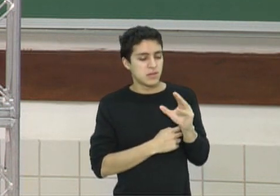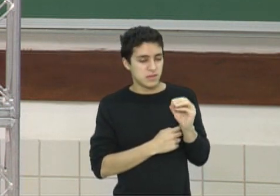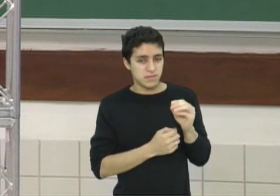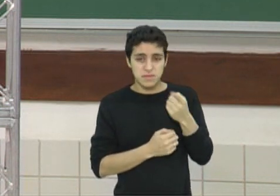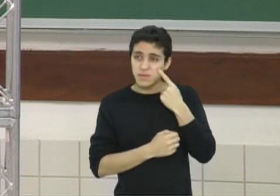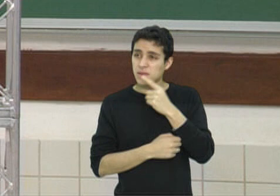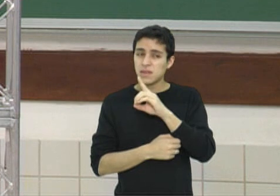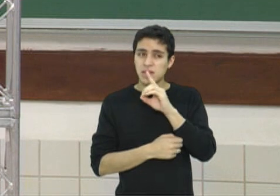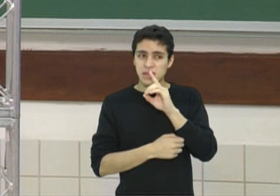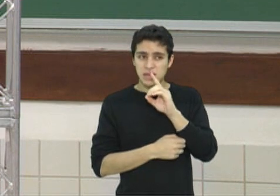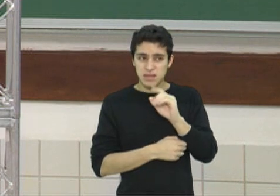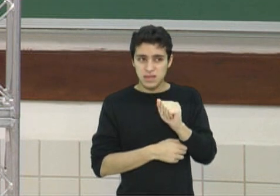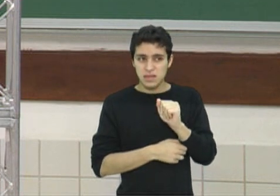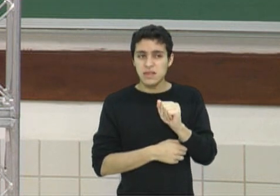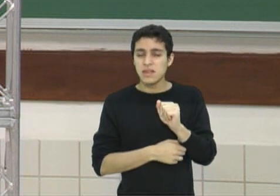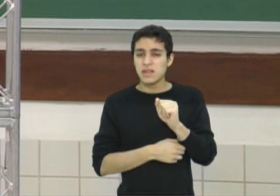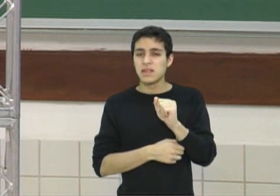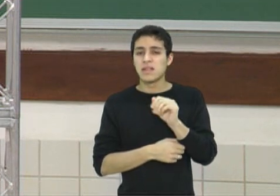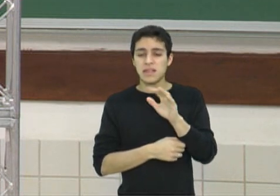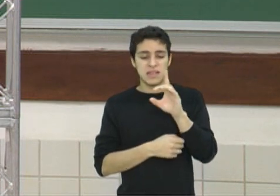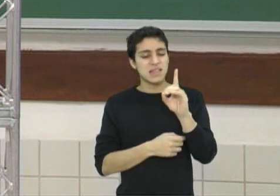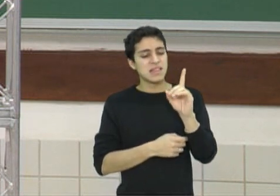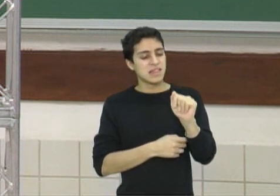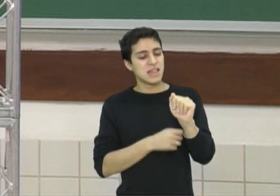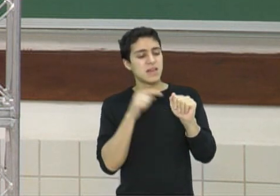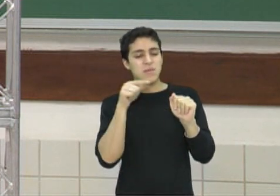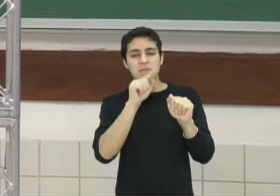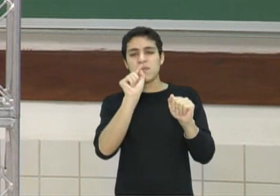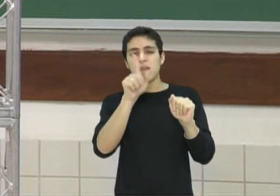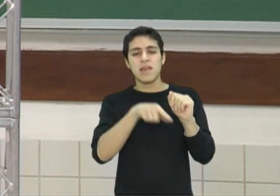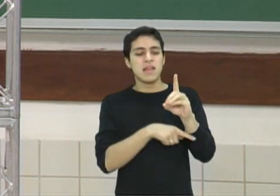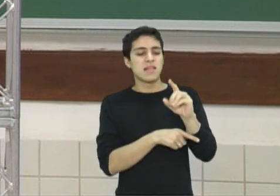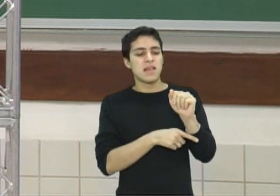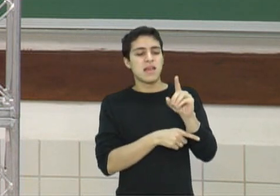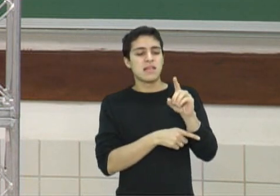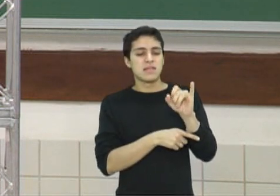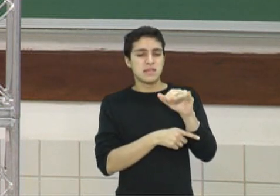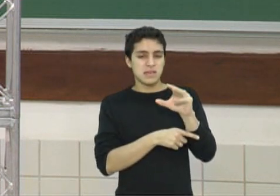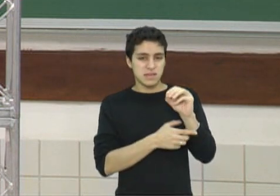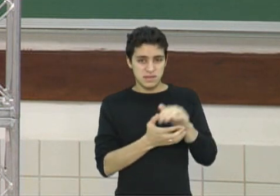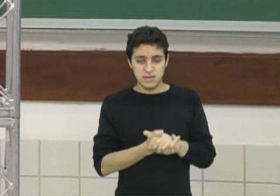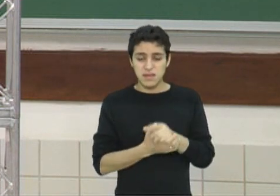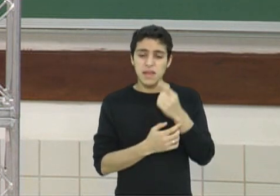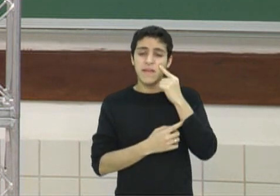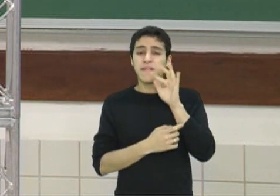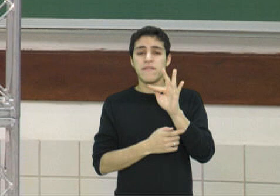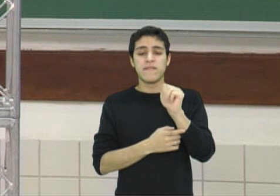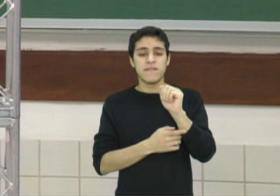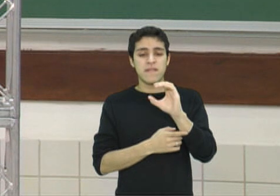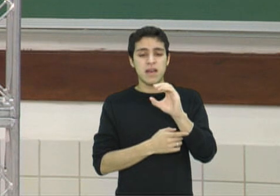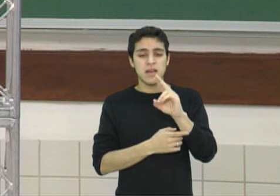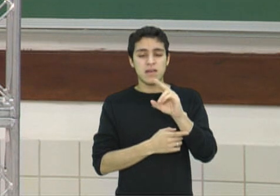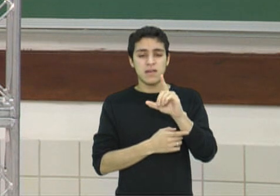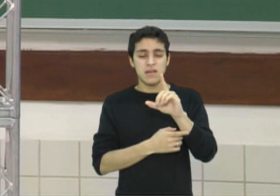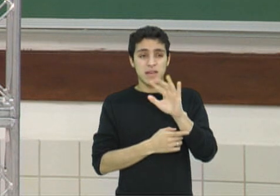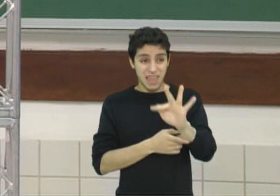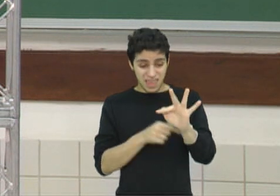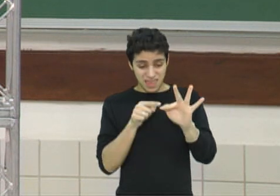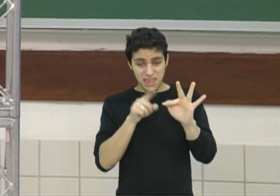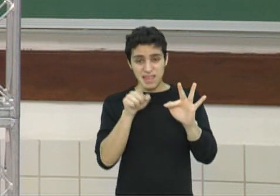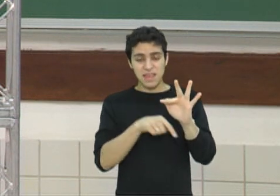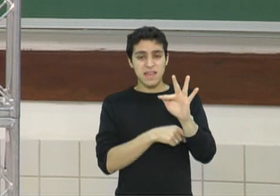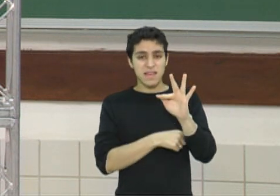Da, surf da faculdade, o da vai ser o dadaísmo. Faculdade, o F vai ser